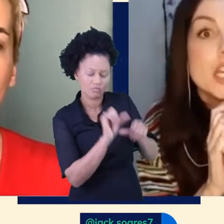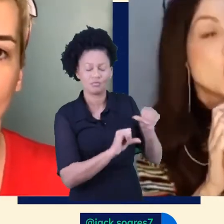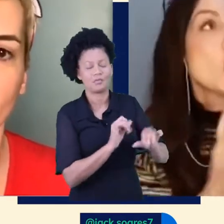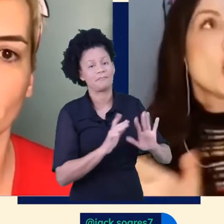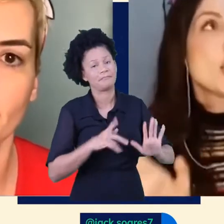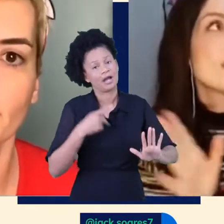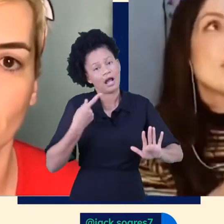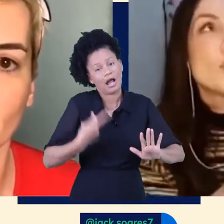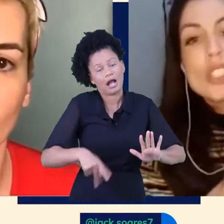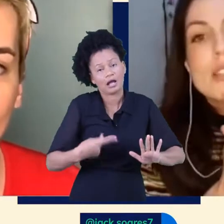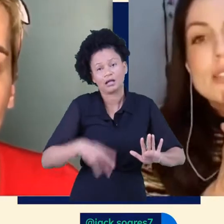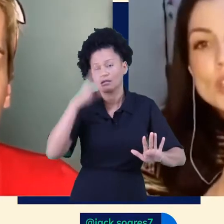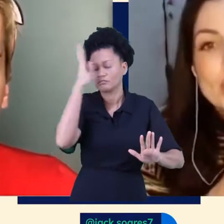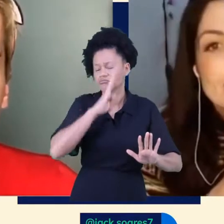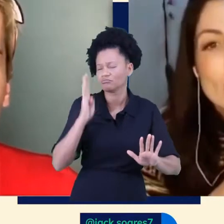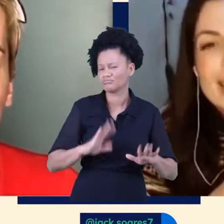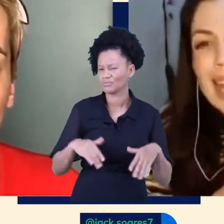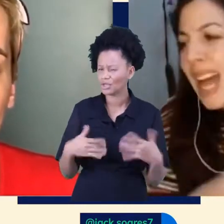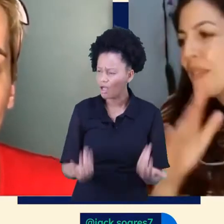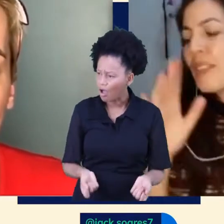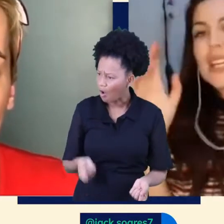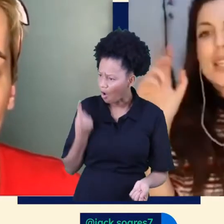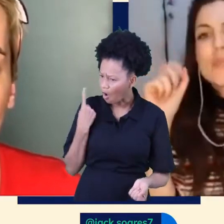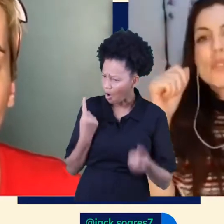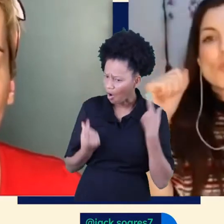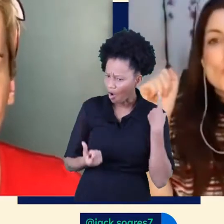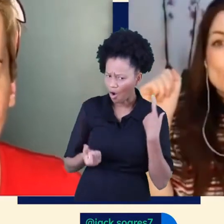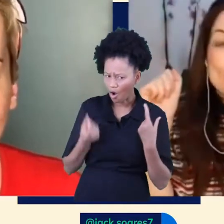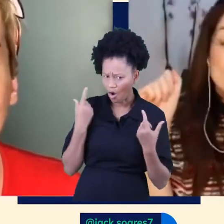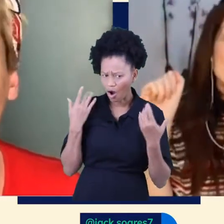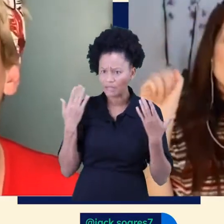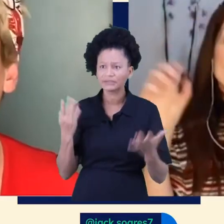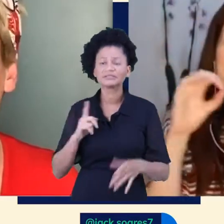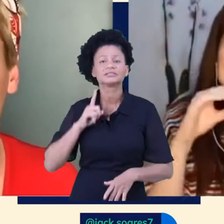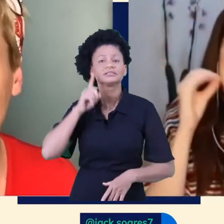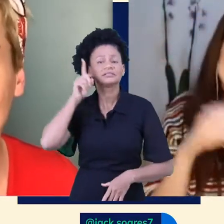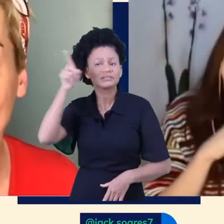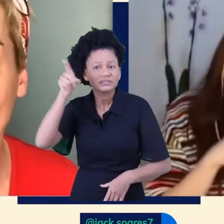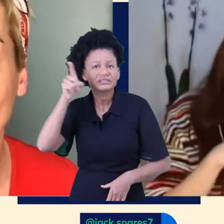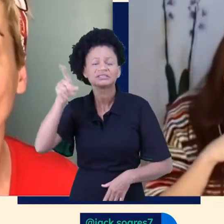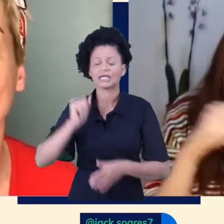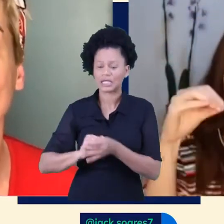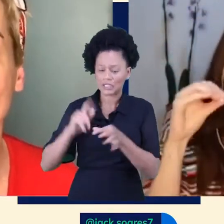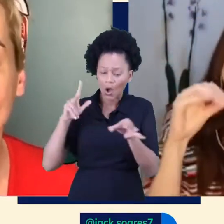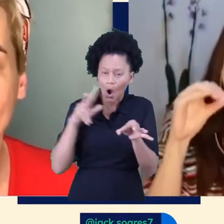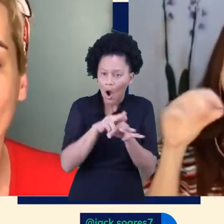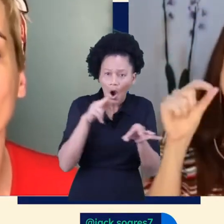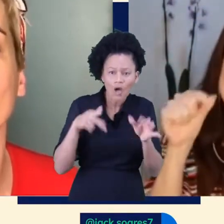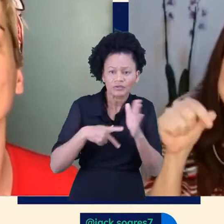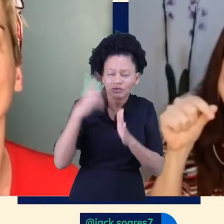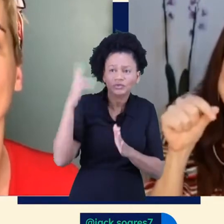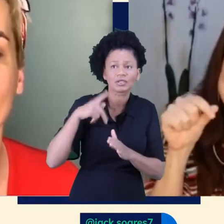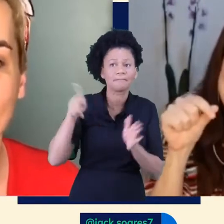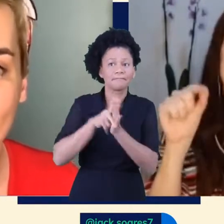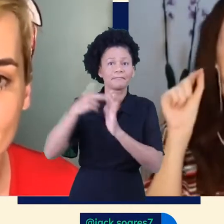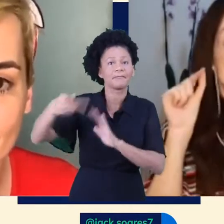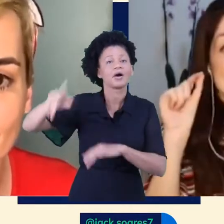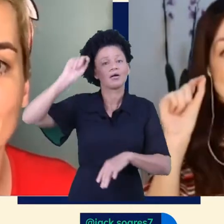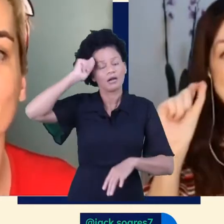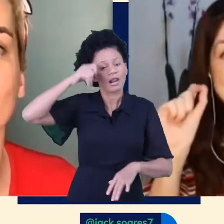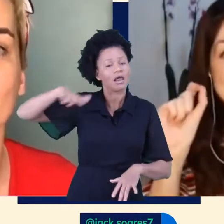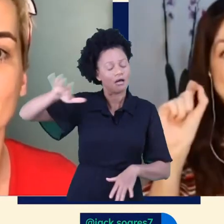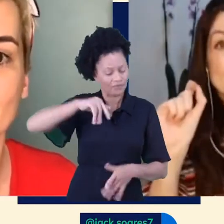assim, nossa, tem mutilação genital lá na África, que absurdo. Gente, a gente tem mutilação genital aqui no Brasil,